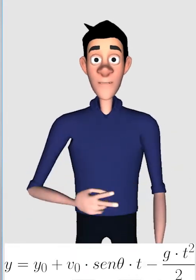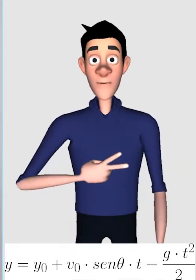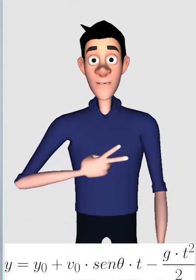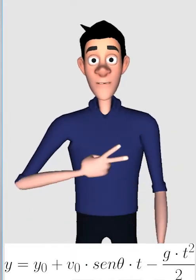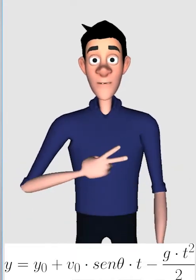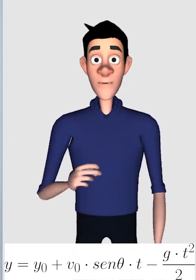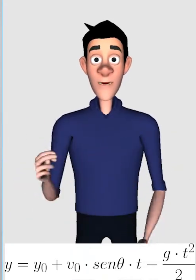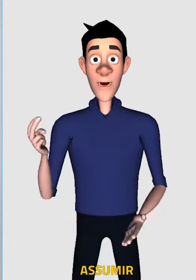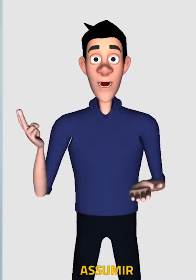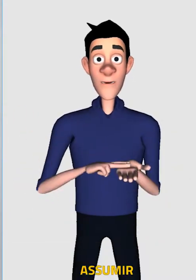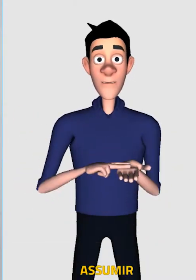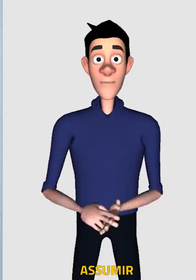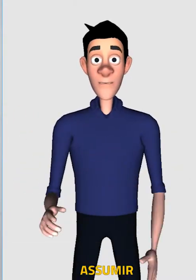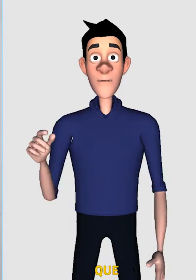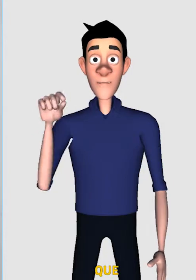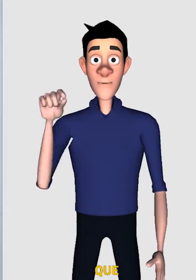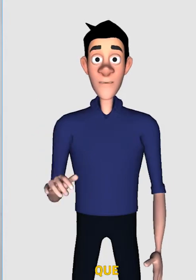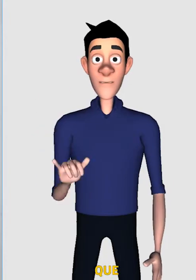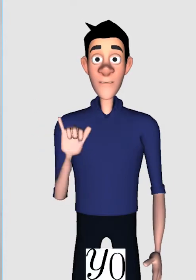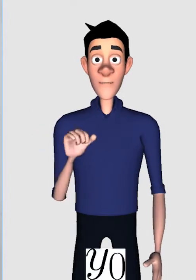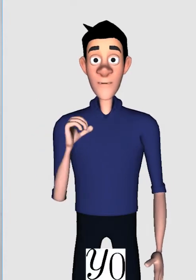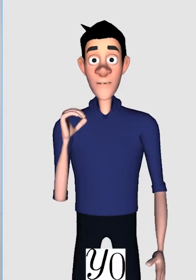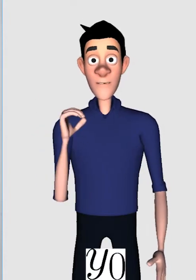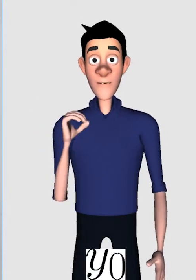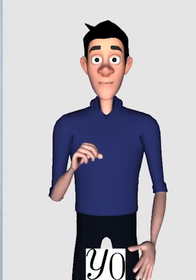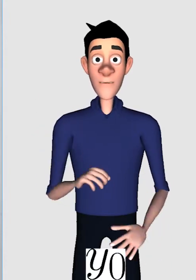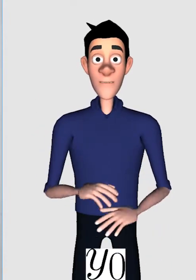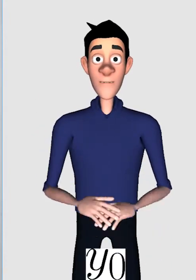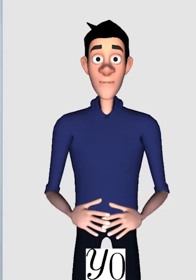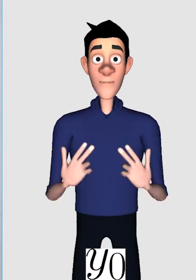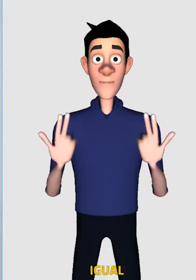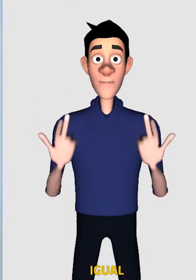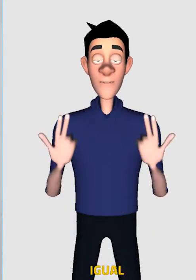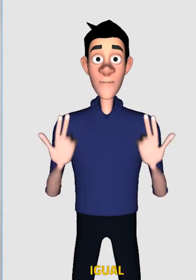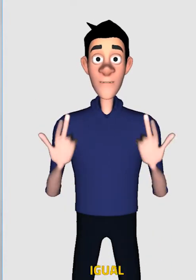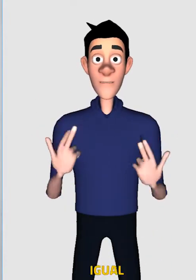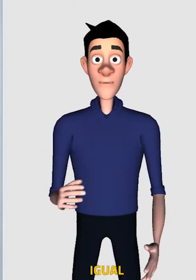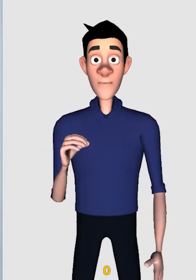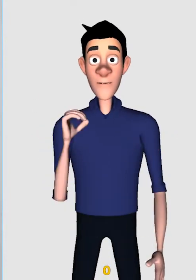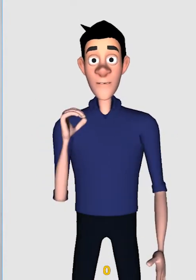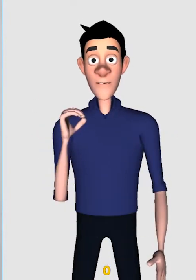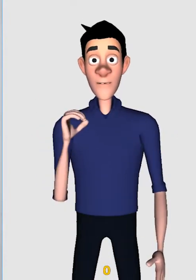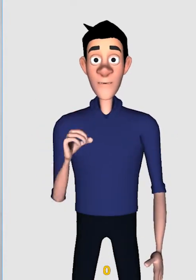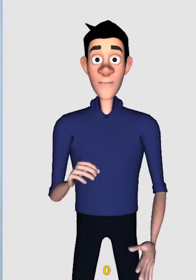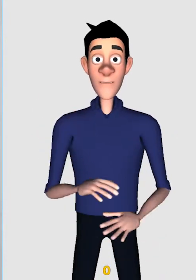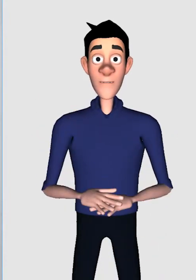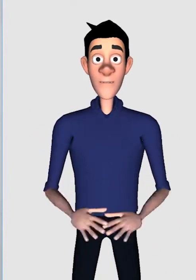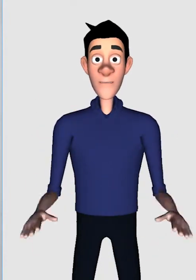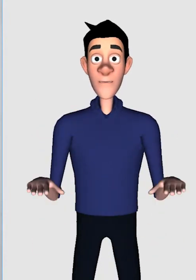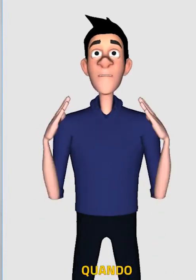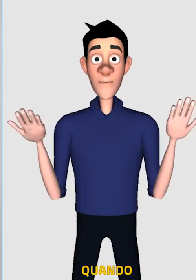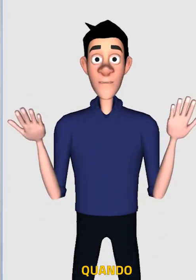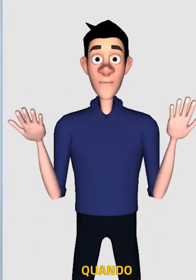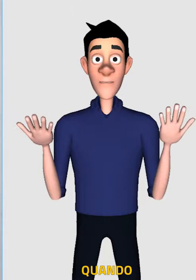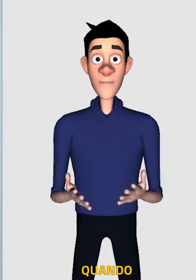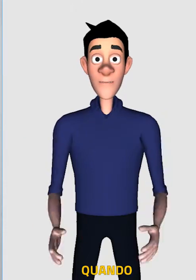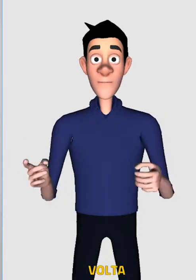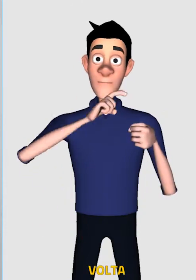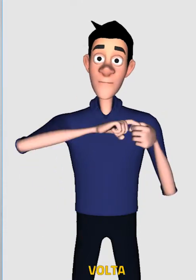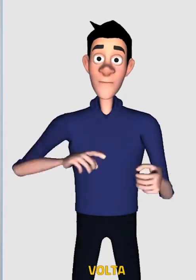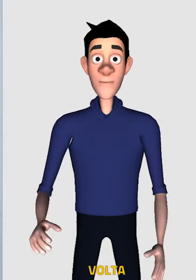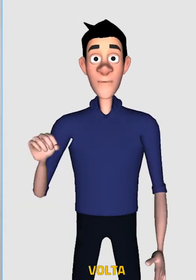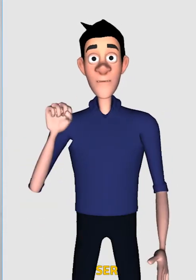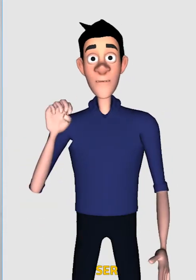Bom, y0 a gente assumiu que é zero. E quando ele volta, ele está no mesmo lugar, é